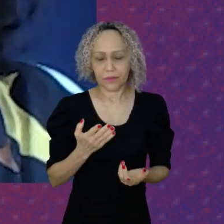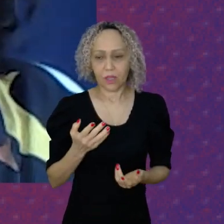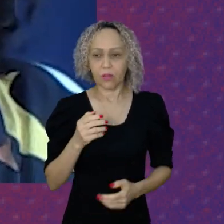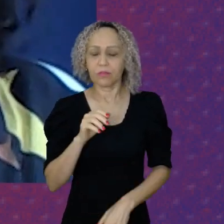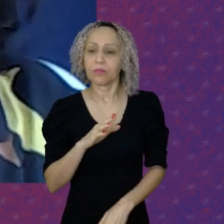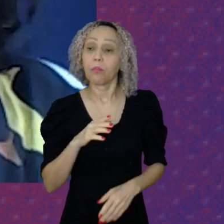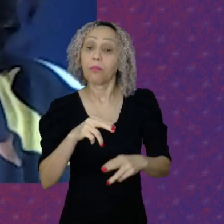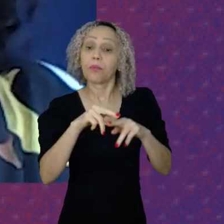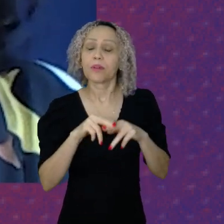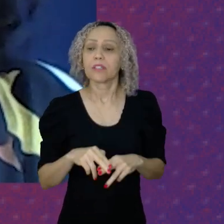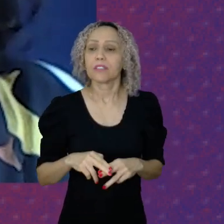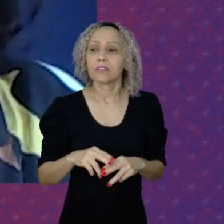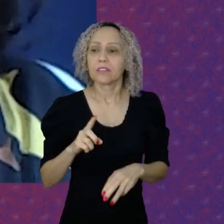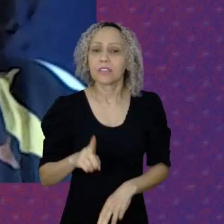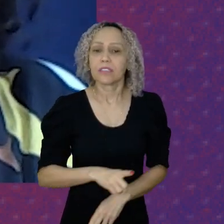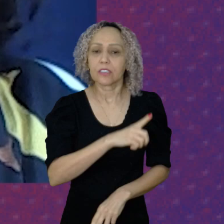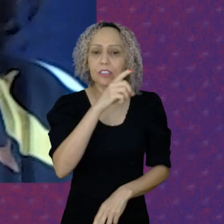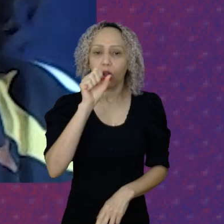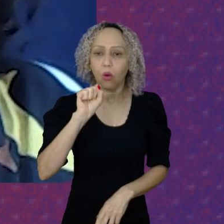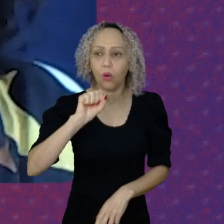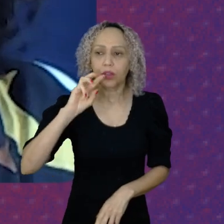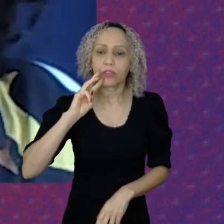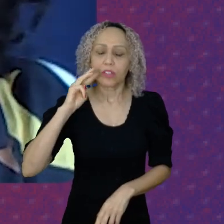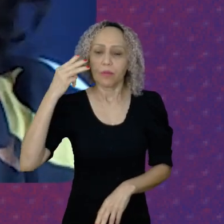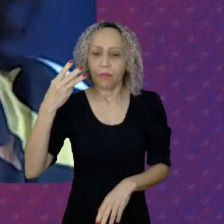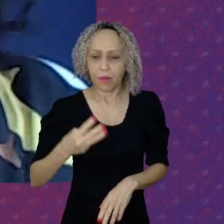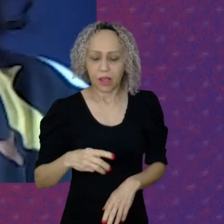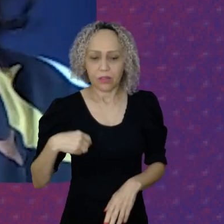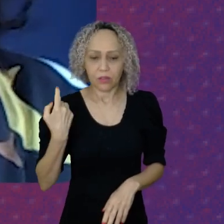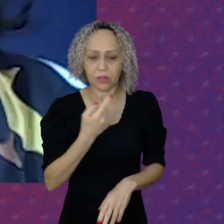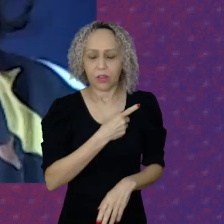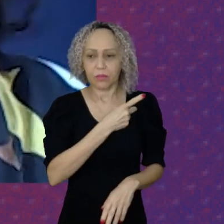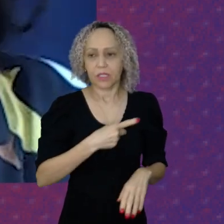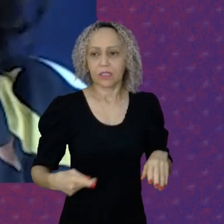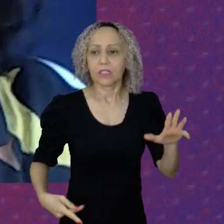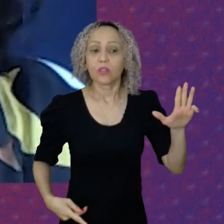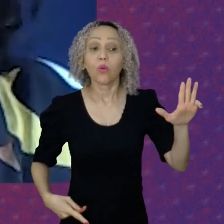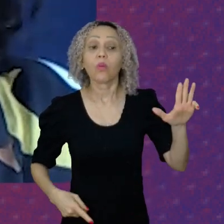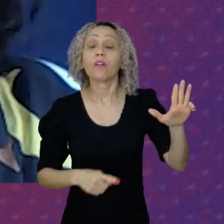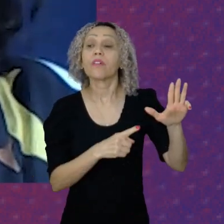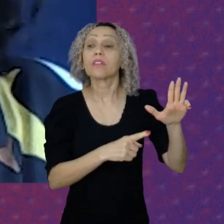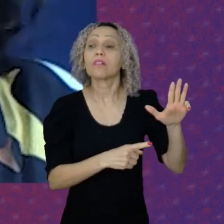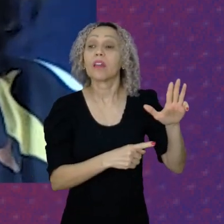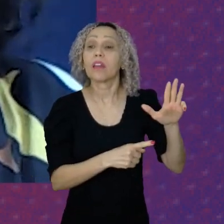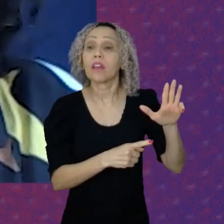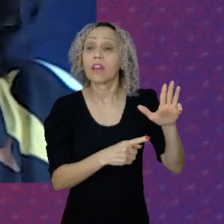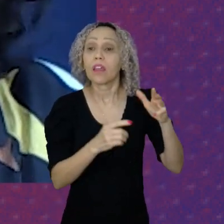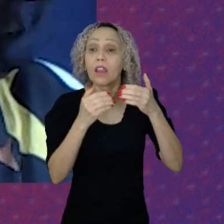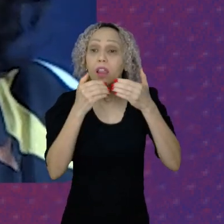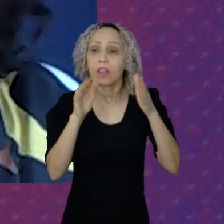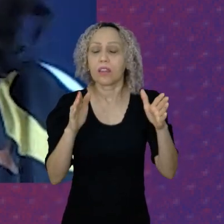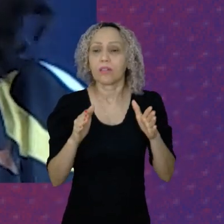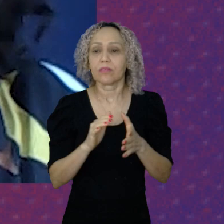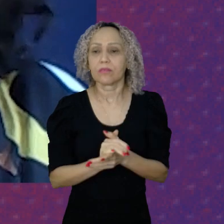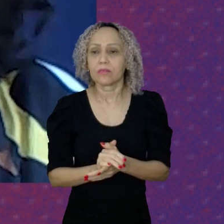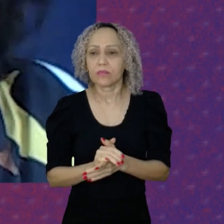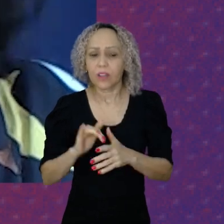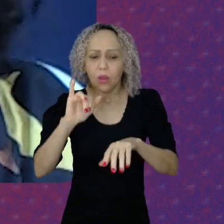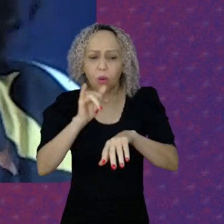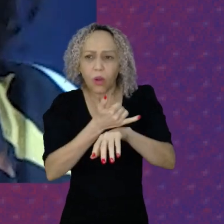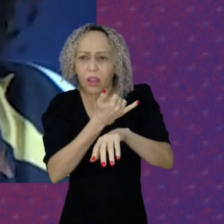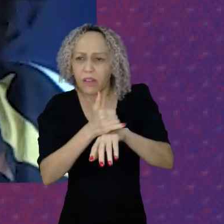março, o nosso presidente Lula lançou diversas